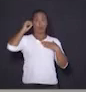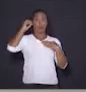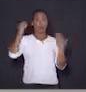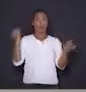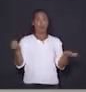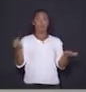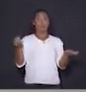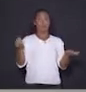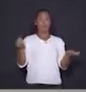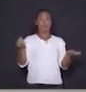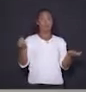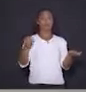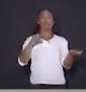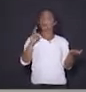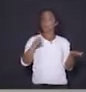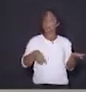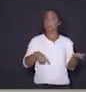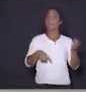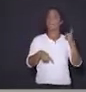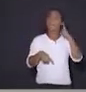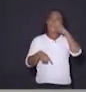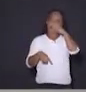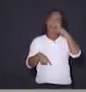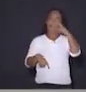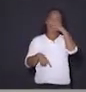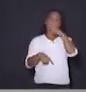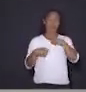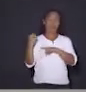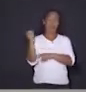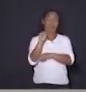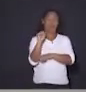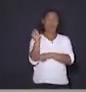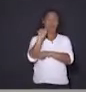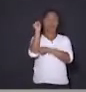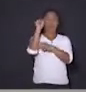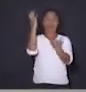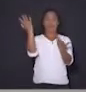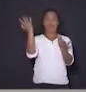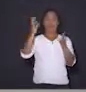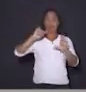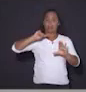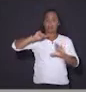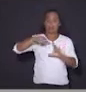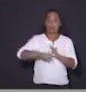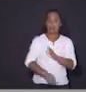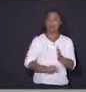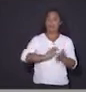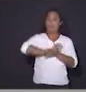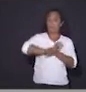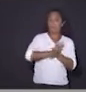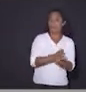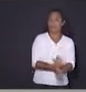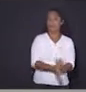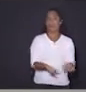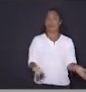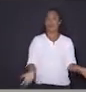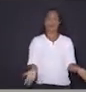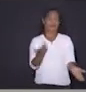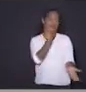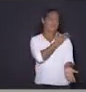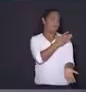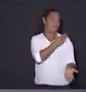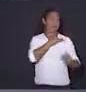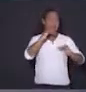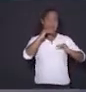muito isso isso era muito grave e isso levará ao aprofundamento de preconceitos ao aprofundamento de